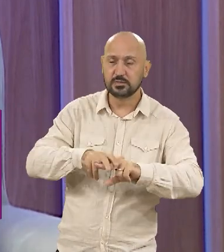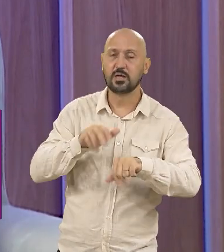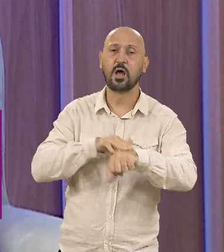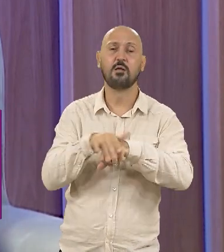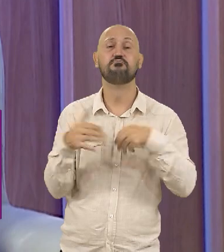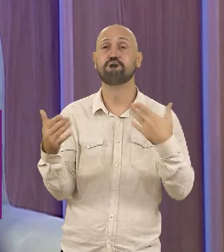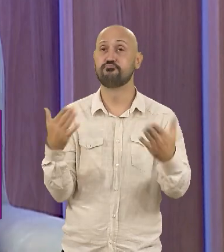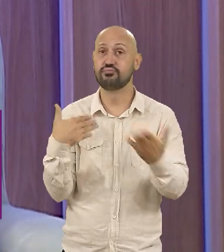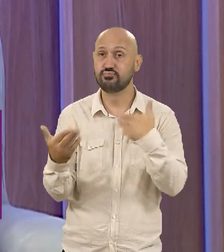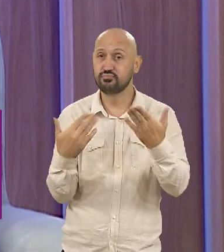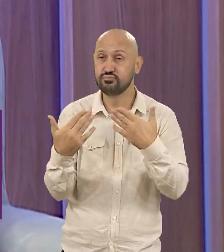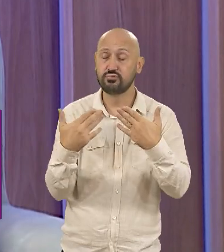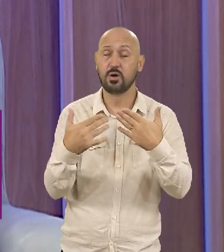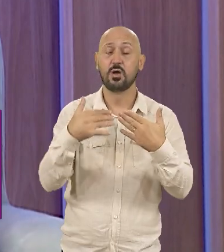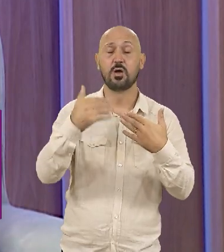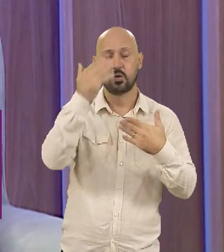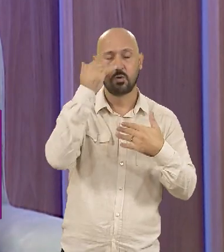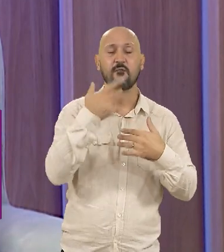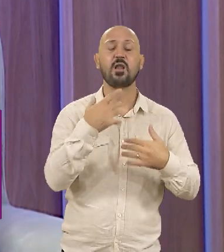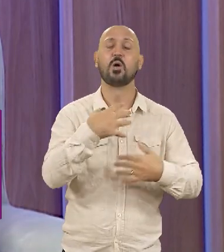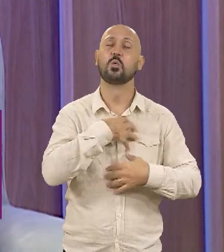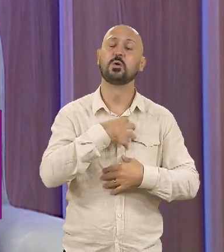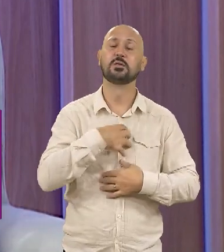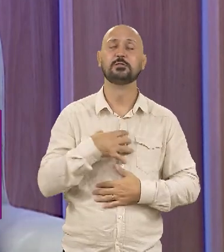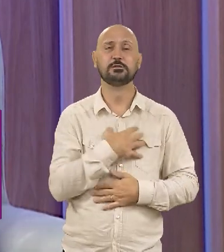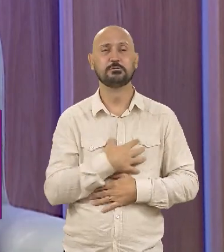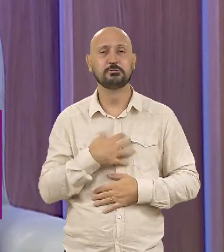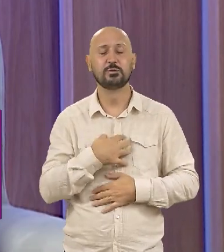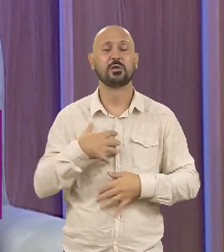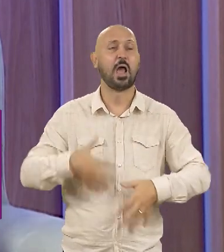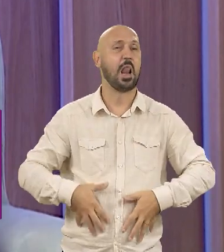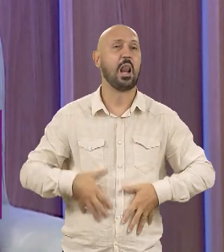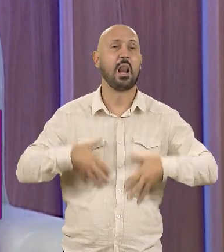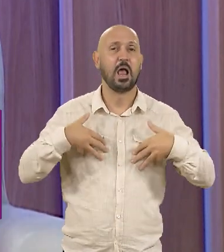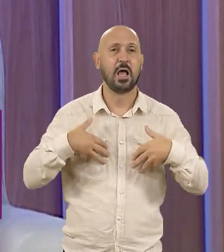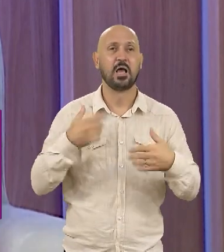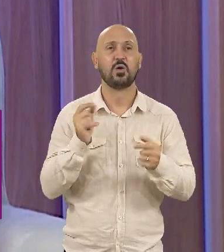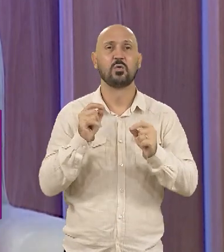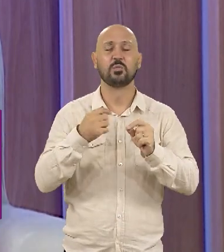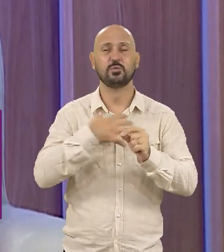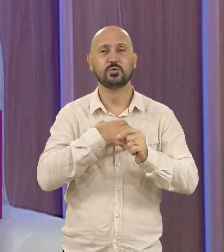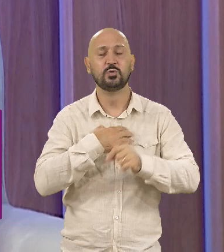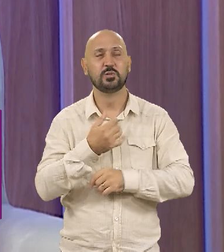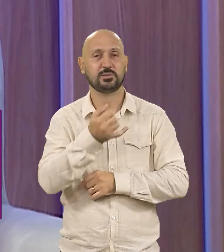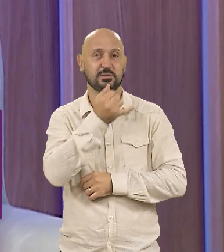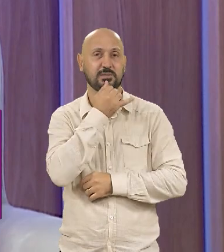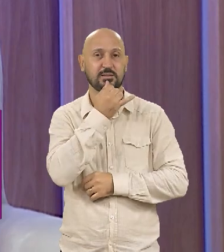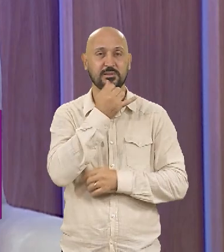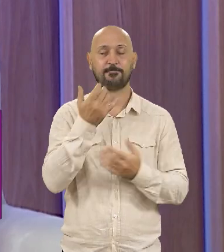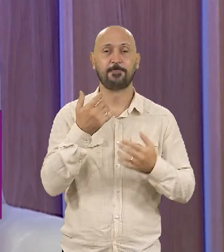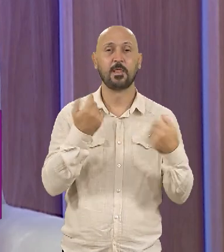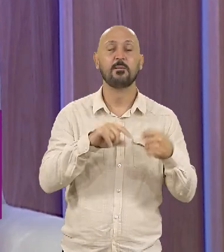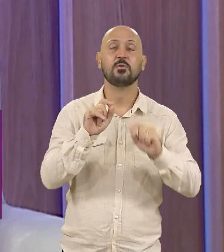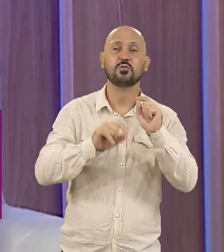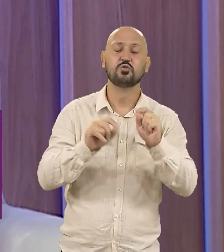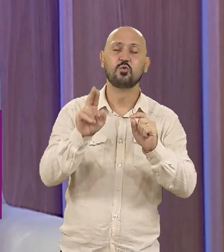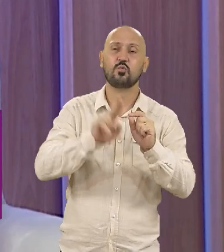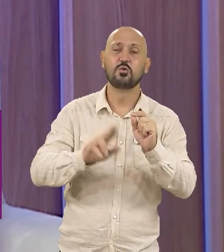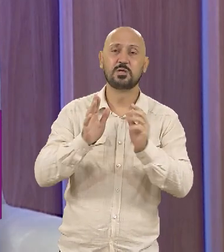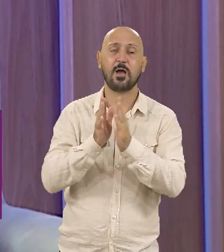o que alegra, o que te deixa triste, né? Eu não preciso usar um boneco para fazer esse meio de campo. Então